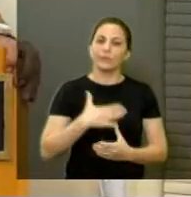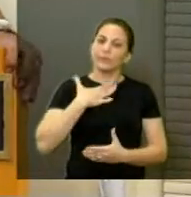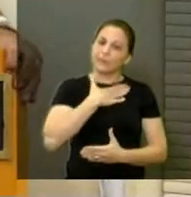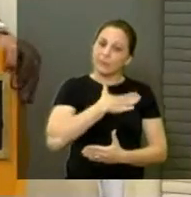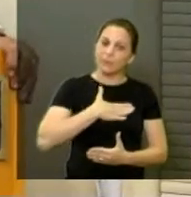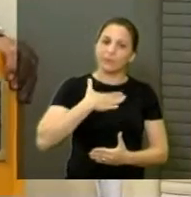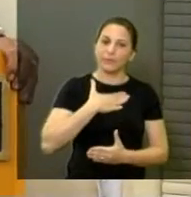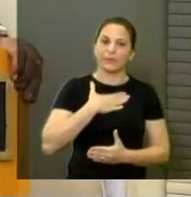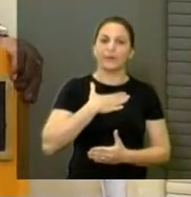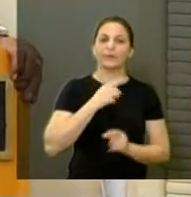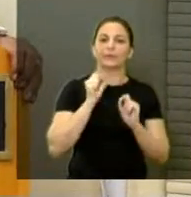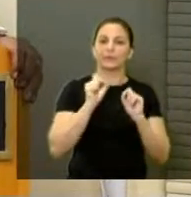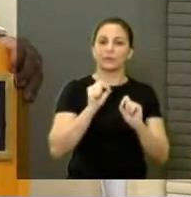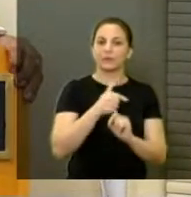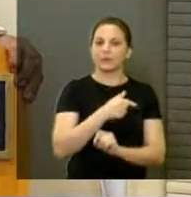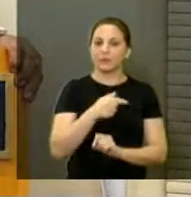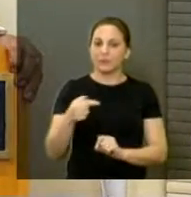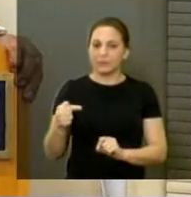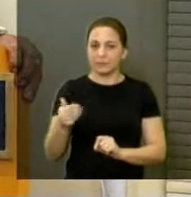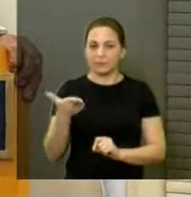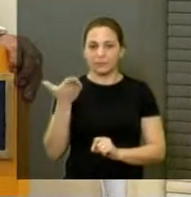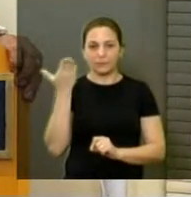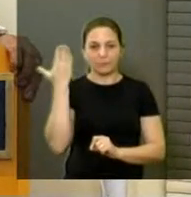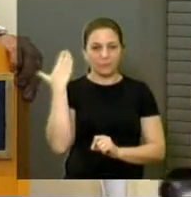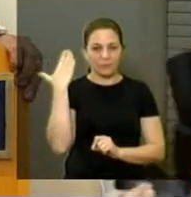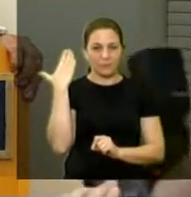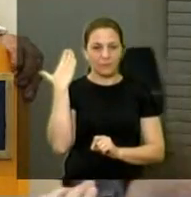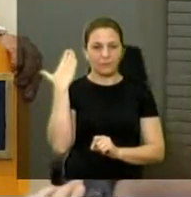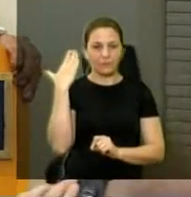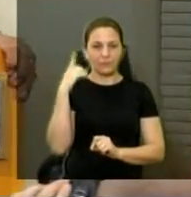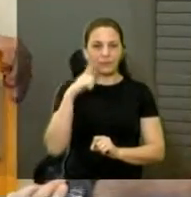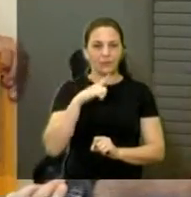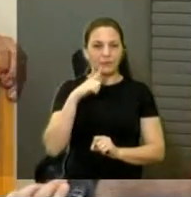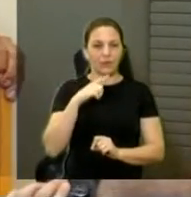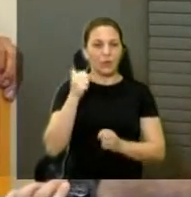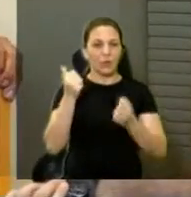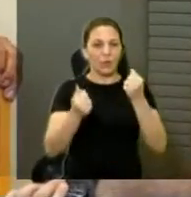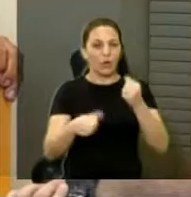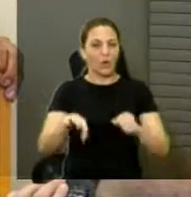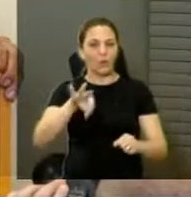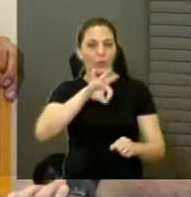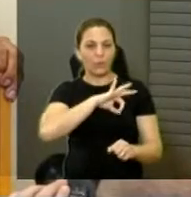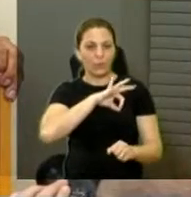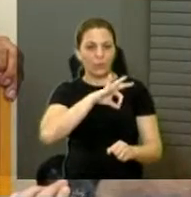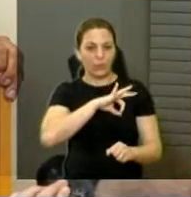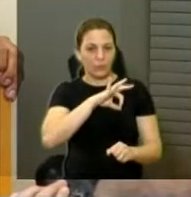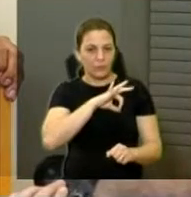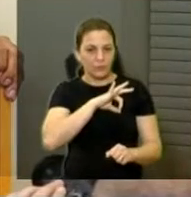Gostaria, porque semana passada, viu, Lapena? Tinha uma viatura da Polícia